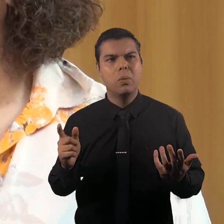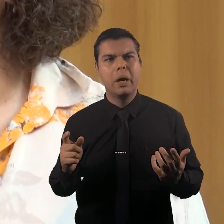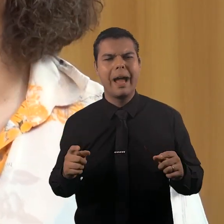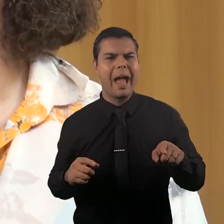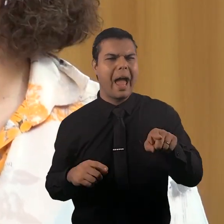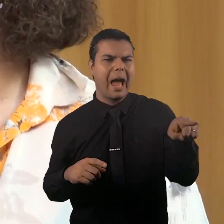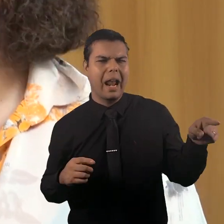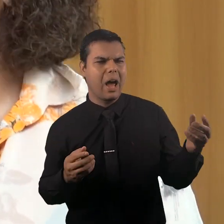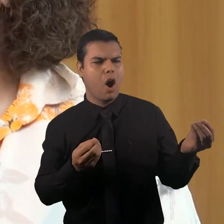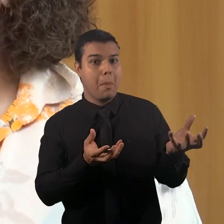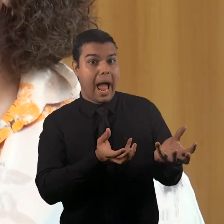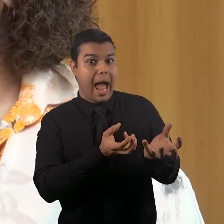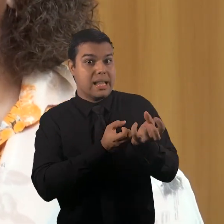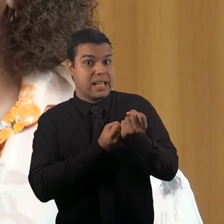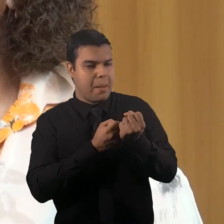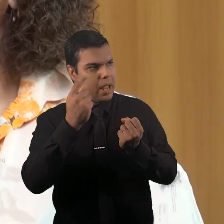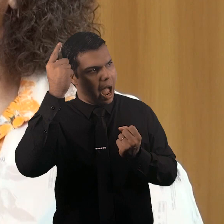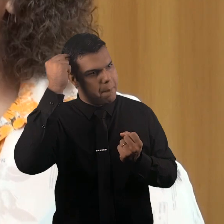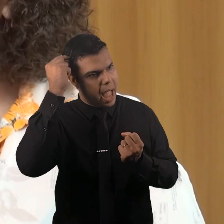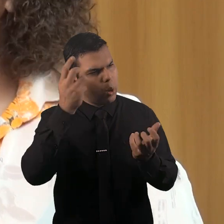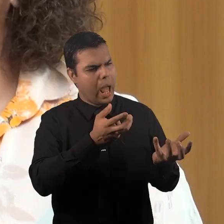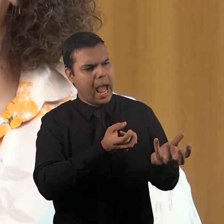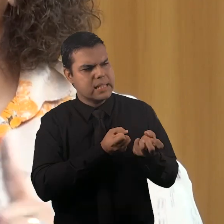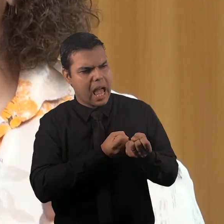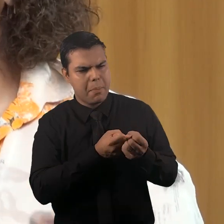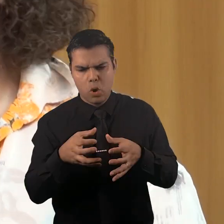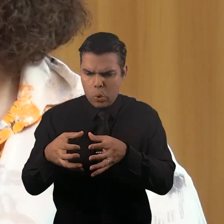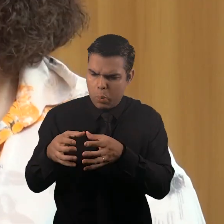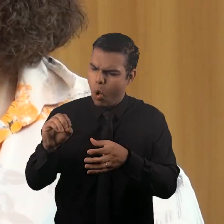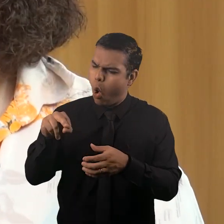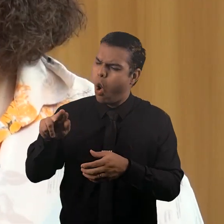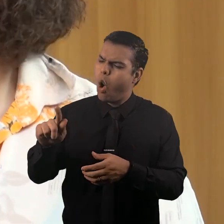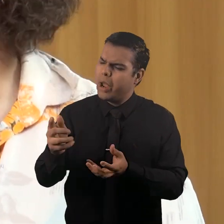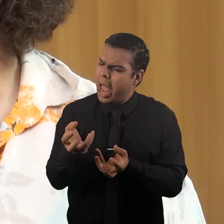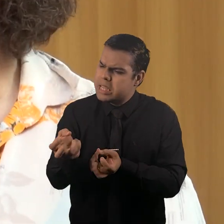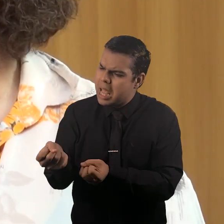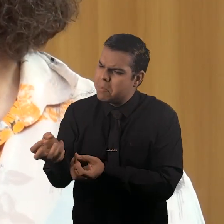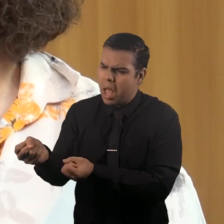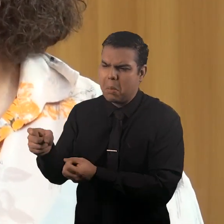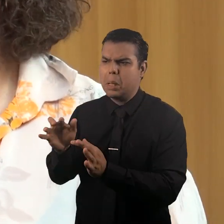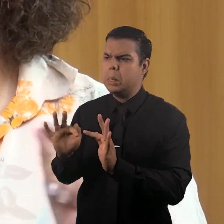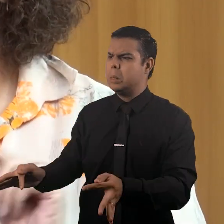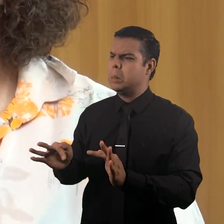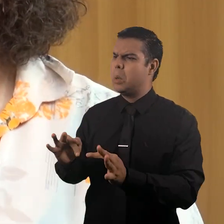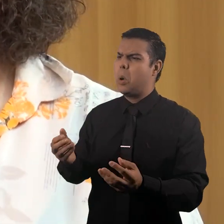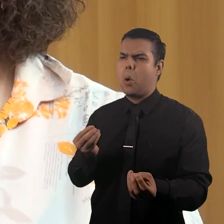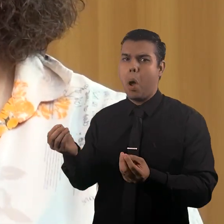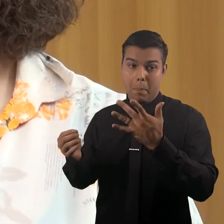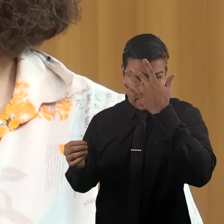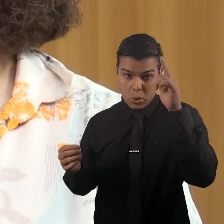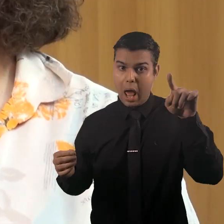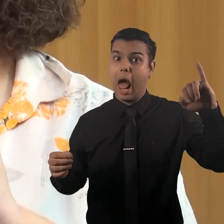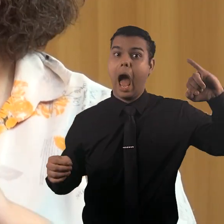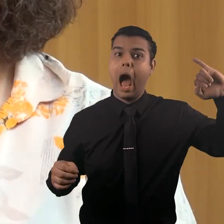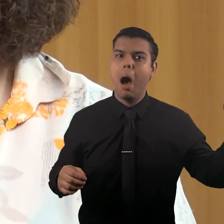que fazem receptação de cabelo, como será que elas estão frágeis? Então, pessoas